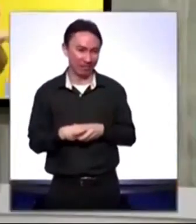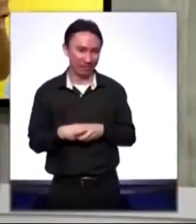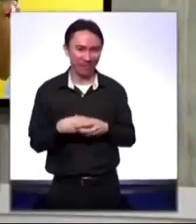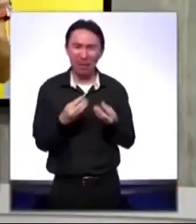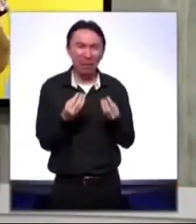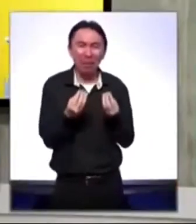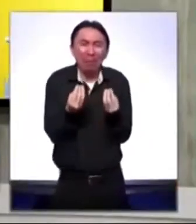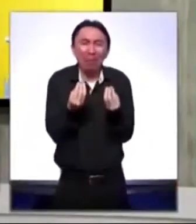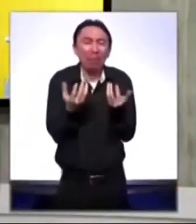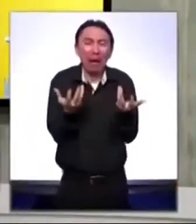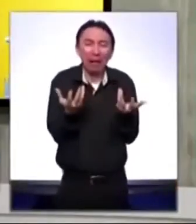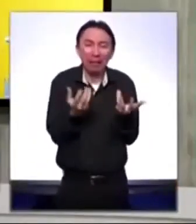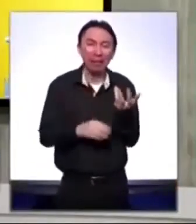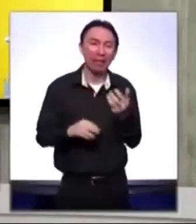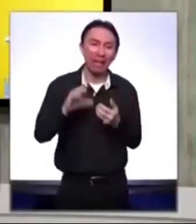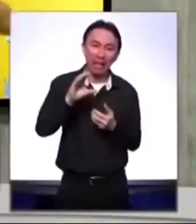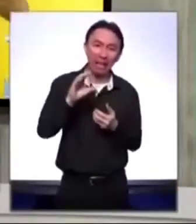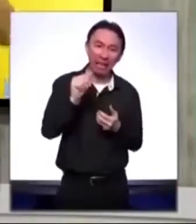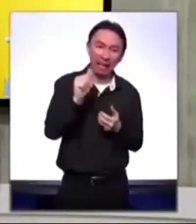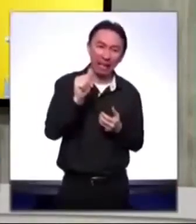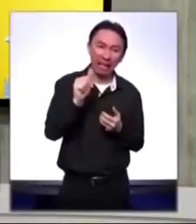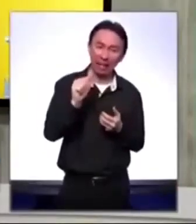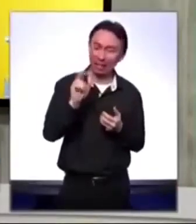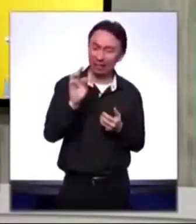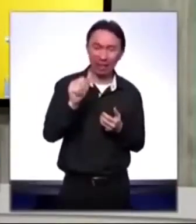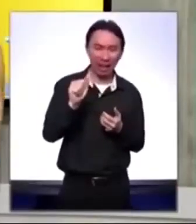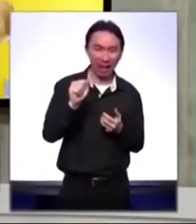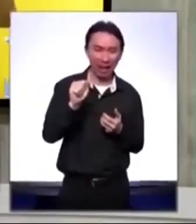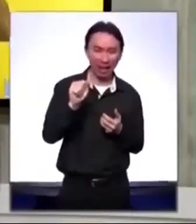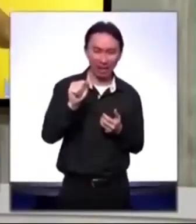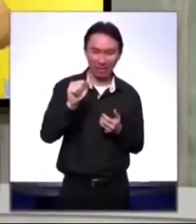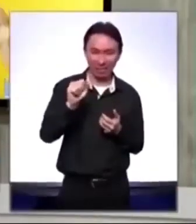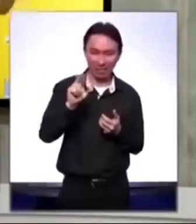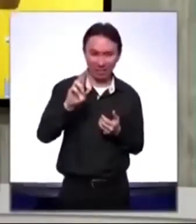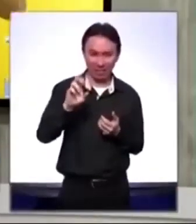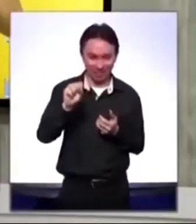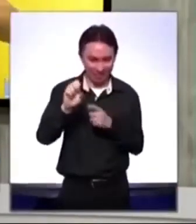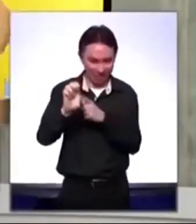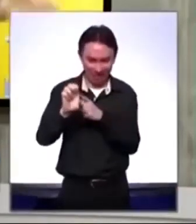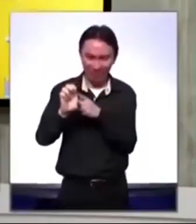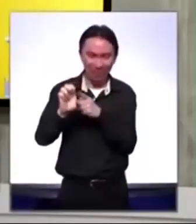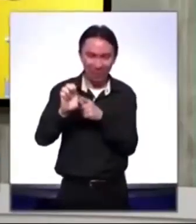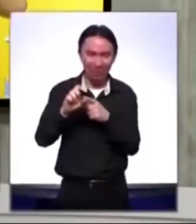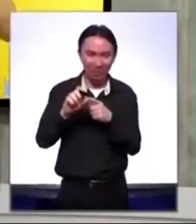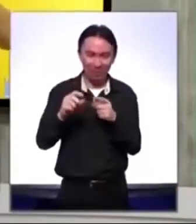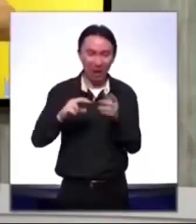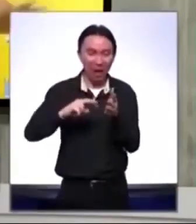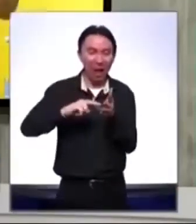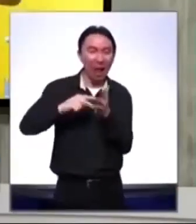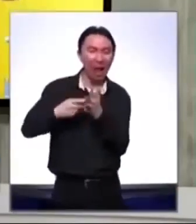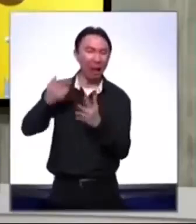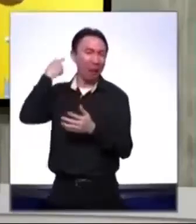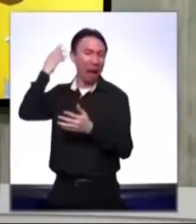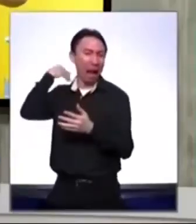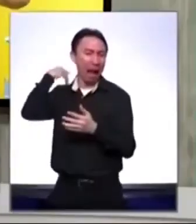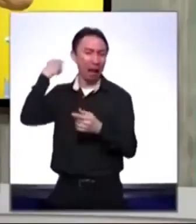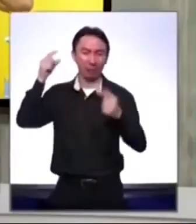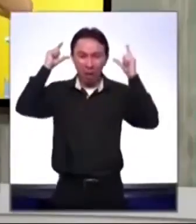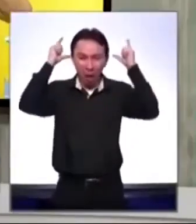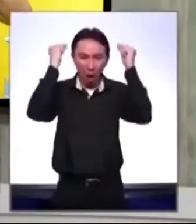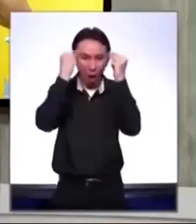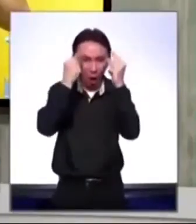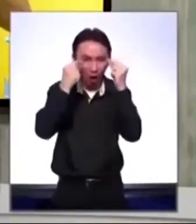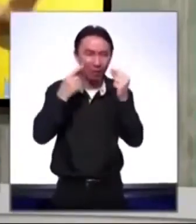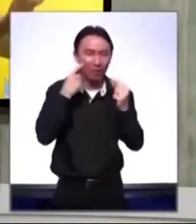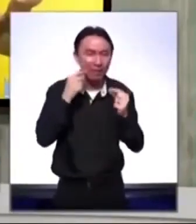catarse. O que é catarse? Catarse do grego. Significa expelir, expurgar, colocar para fora. Fazer uma espécie